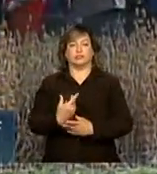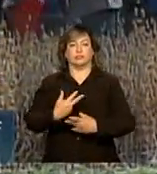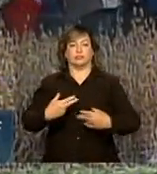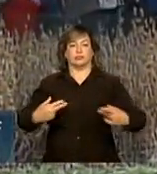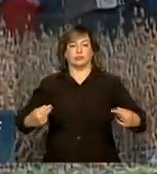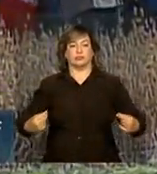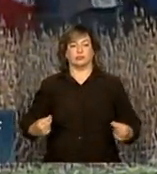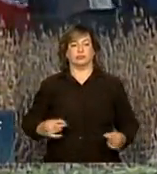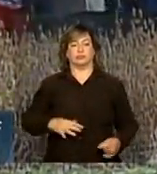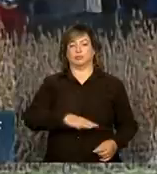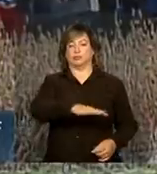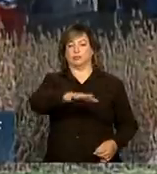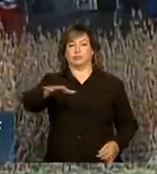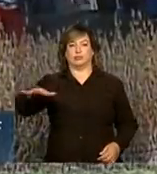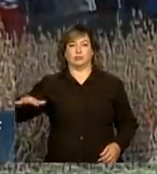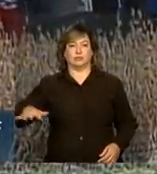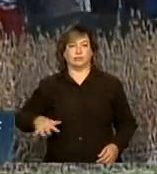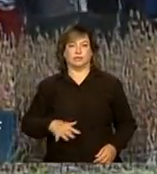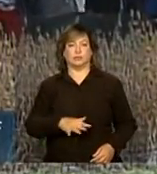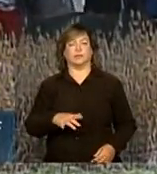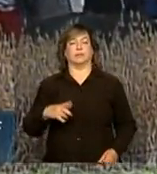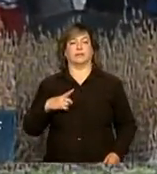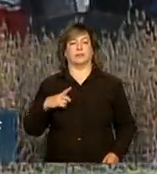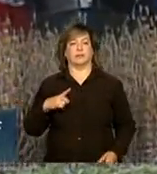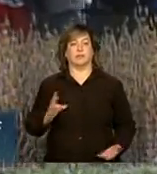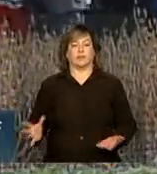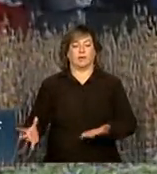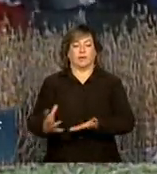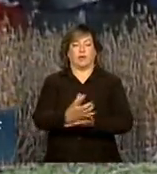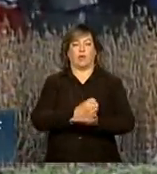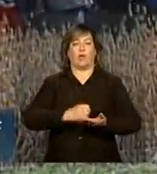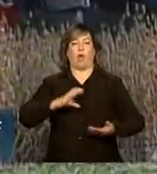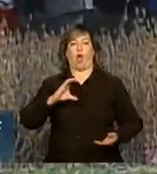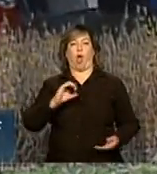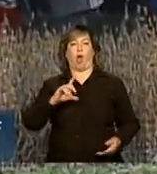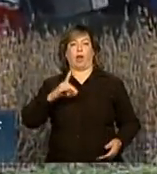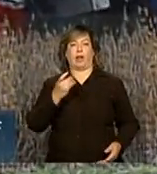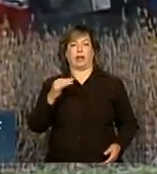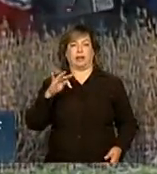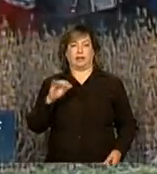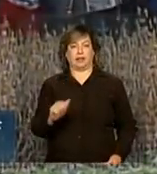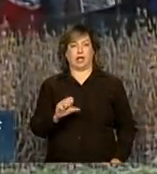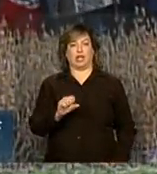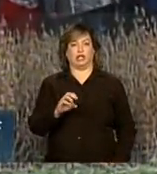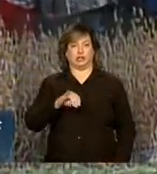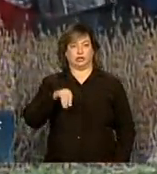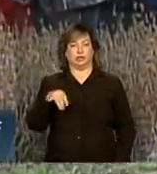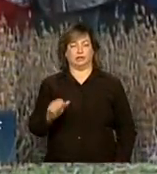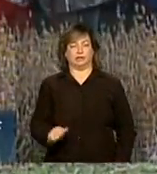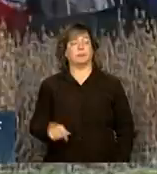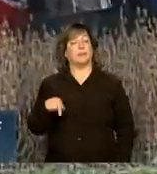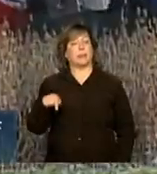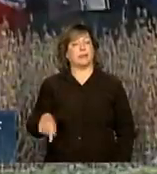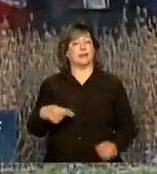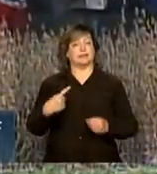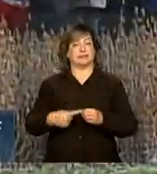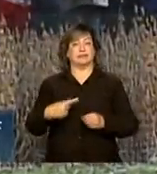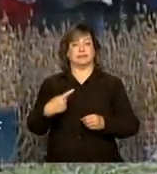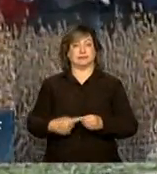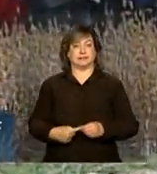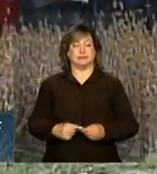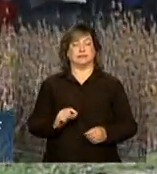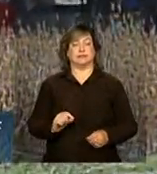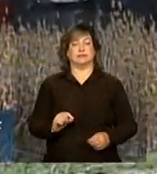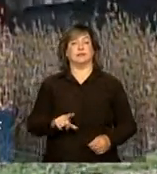onde está ocorrendo a colheita da soja Lucas do Rio Verde a cidade de Lucas do Rio